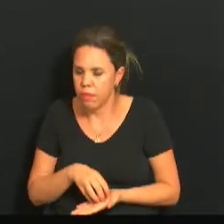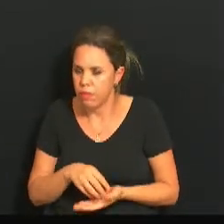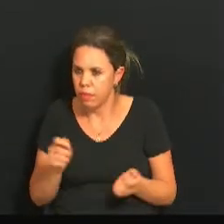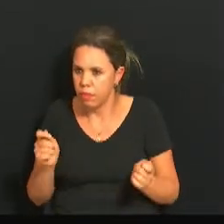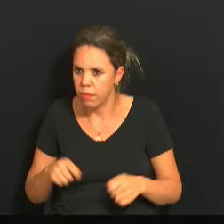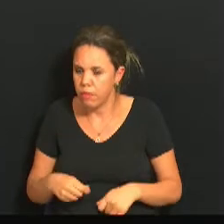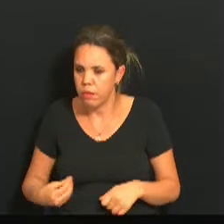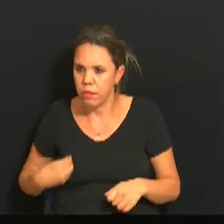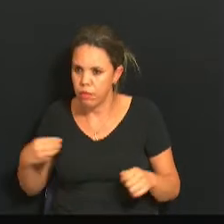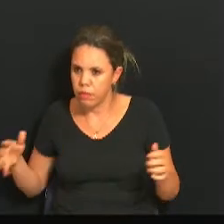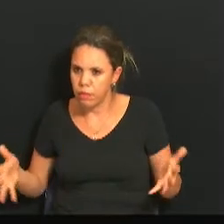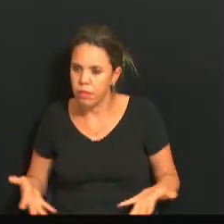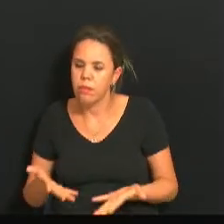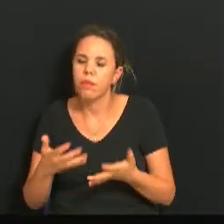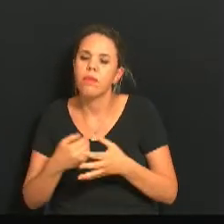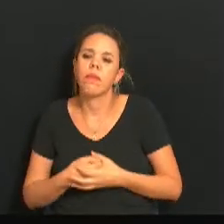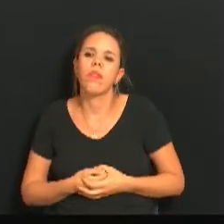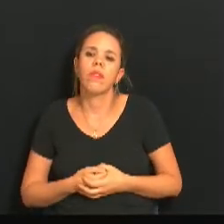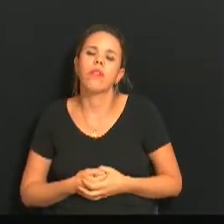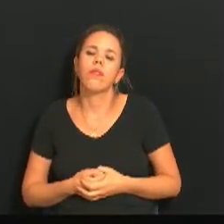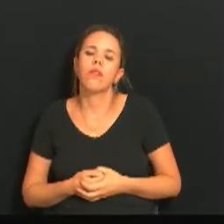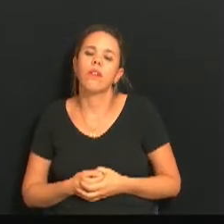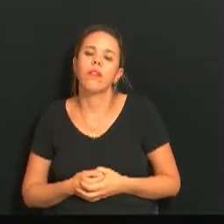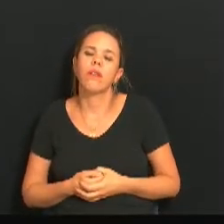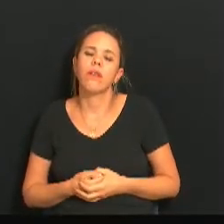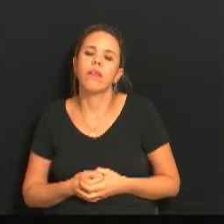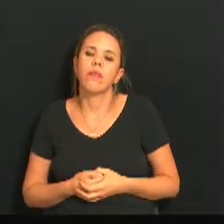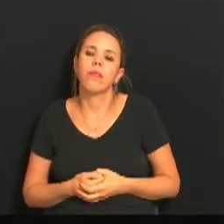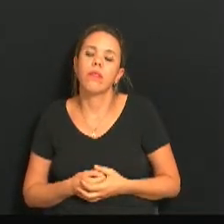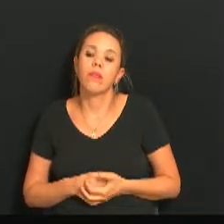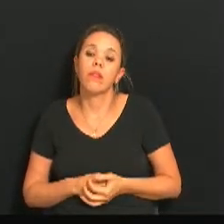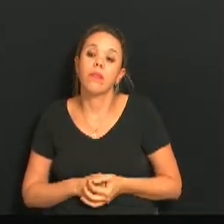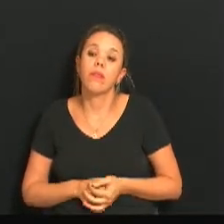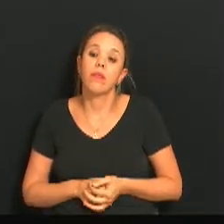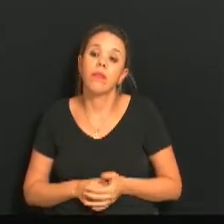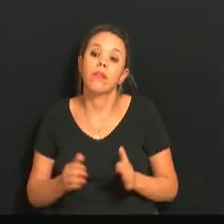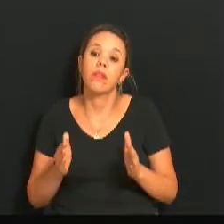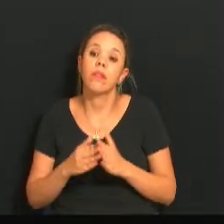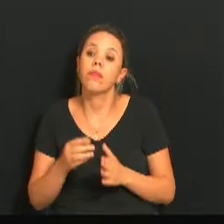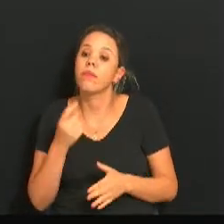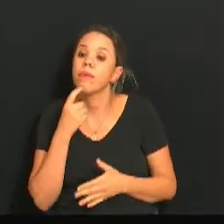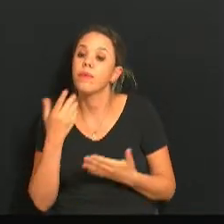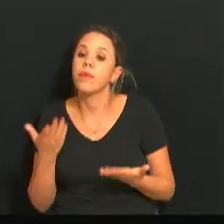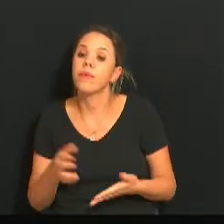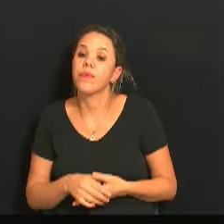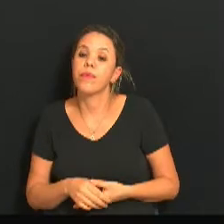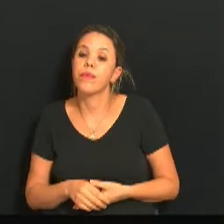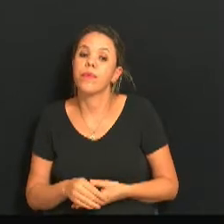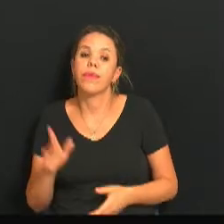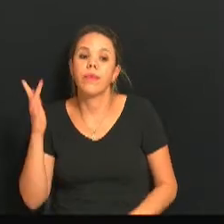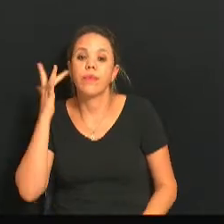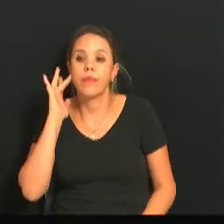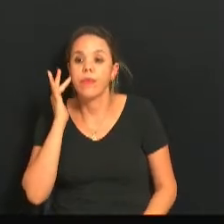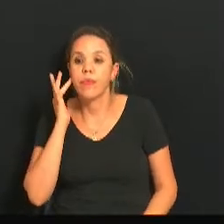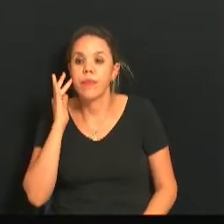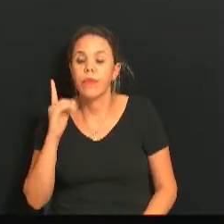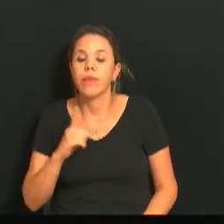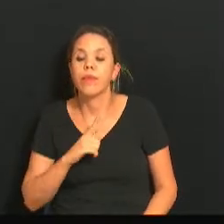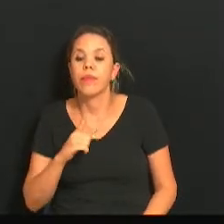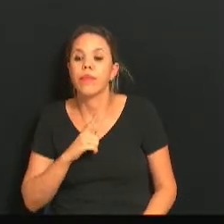vida a nossa cidade temos que dar qualidade de vida a que mora aqui em Campinas Então eu acho que o